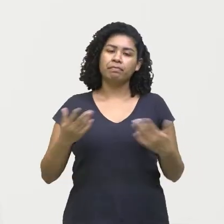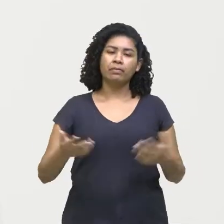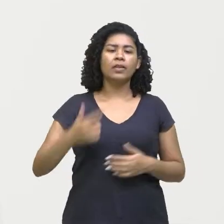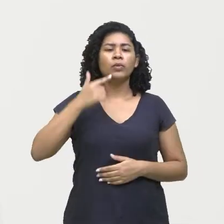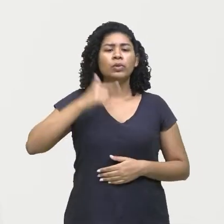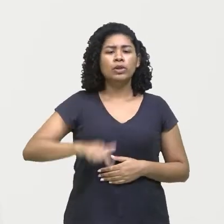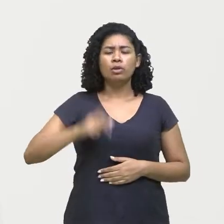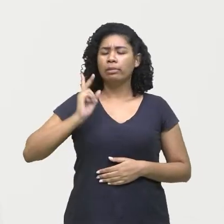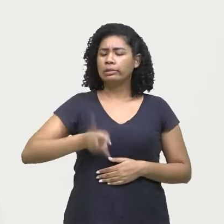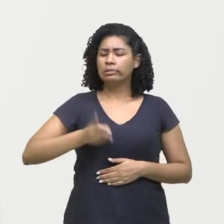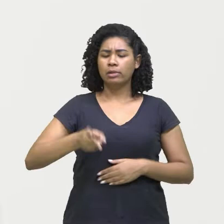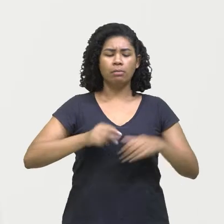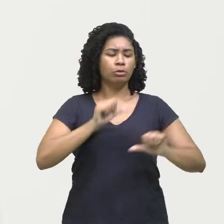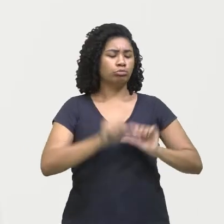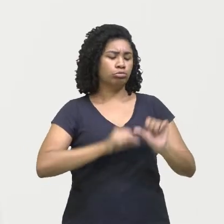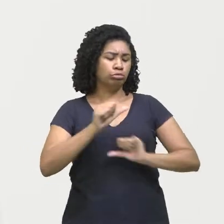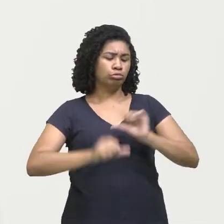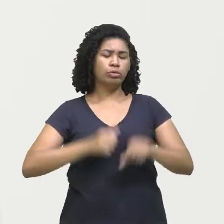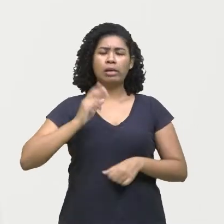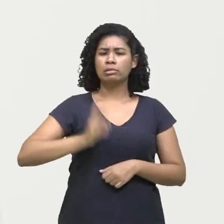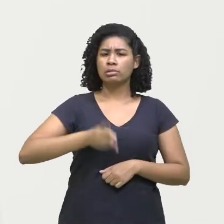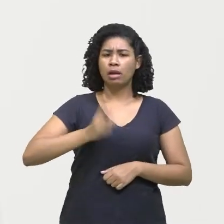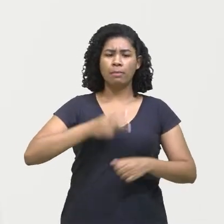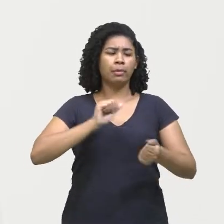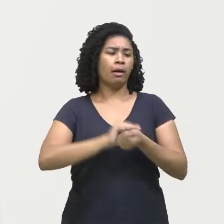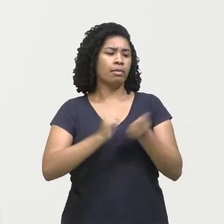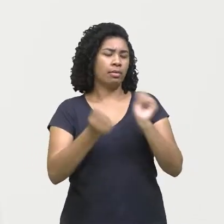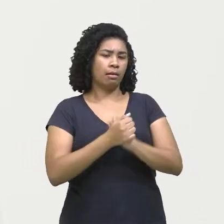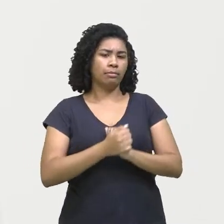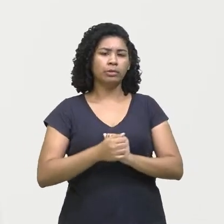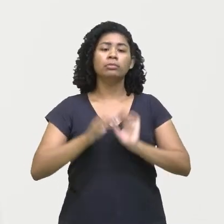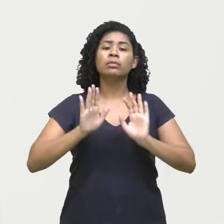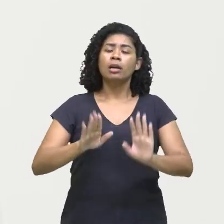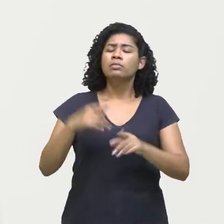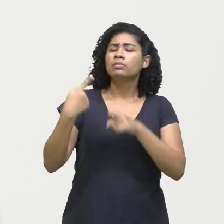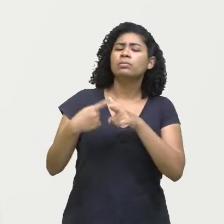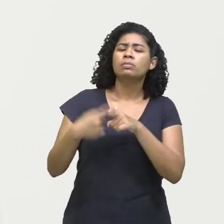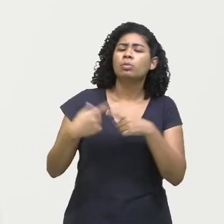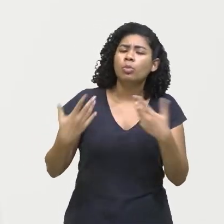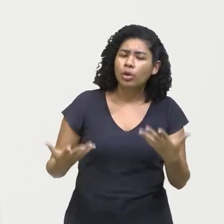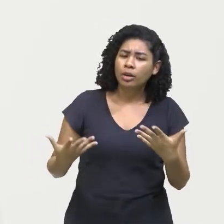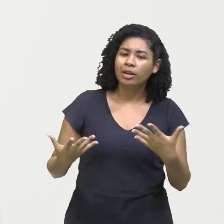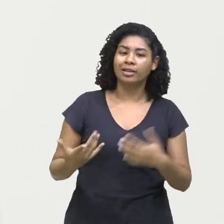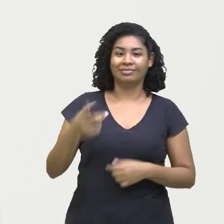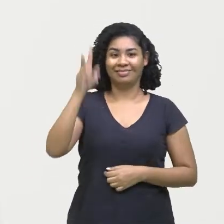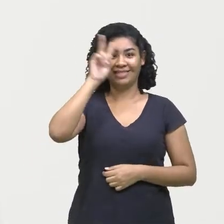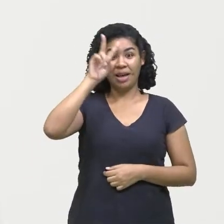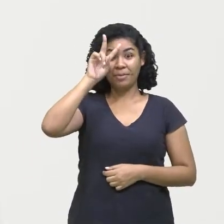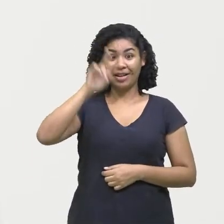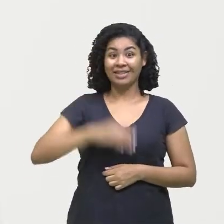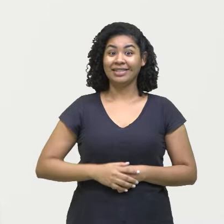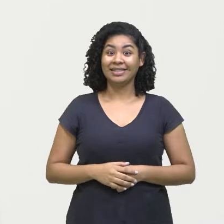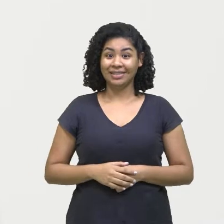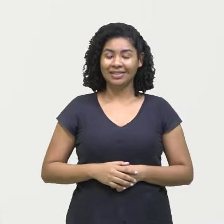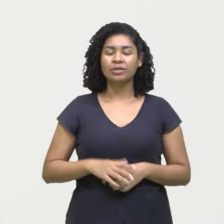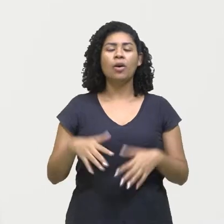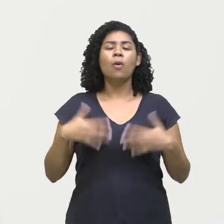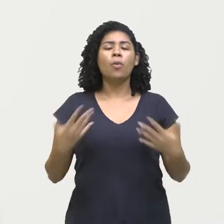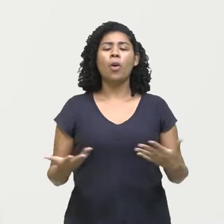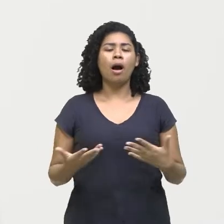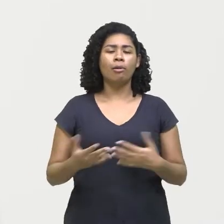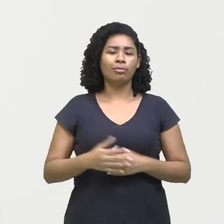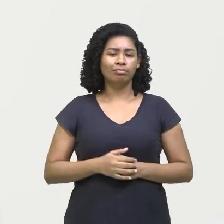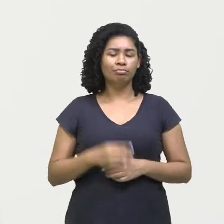se transformar e se adaptar de acordo com alguns fatores. A gente vai lembrar um pouquinho aqui sobre eles. Quais são?